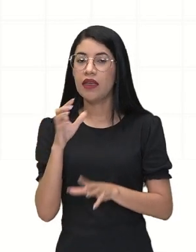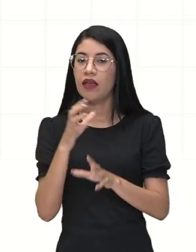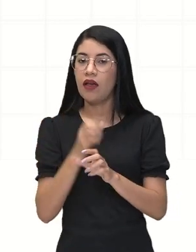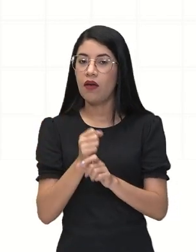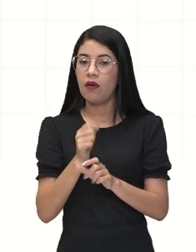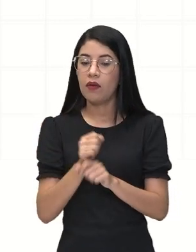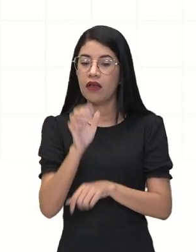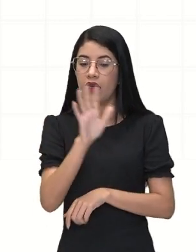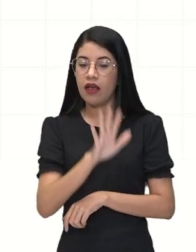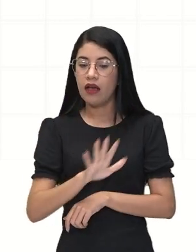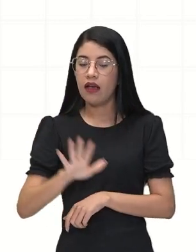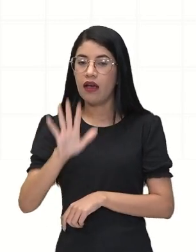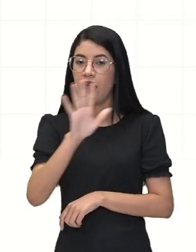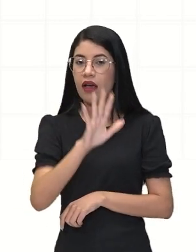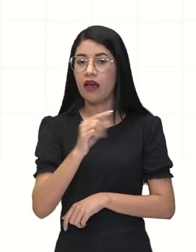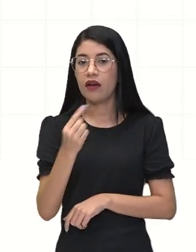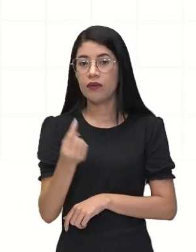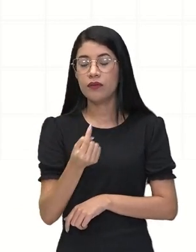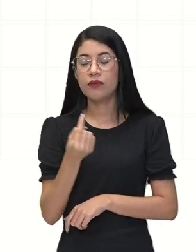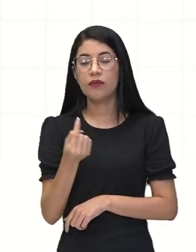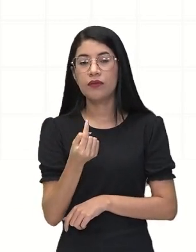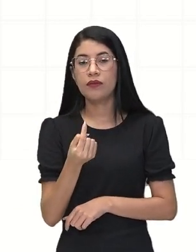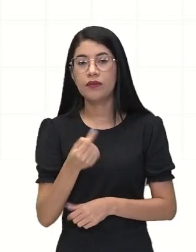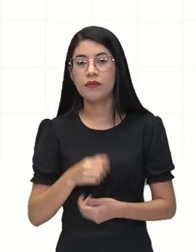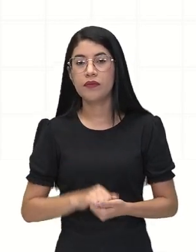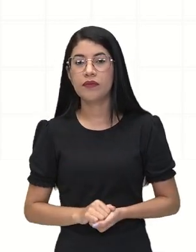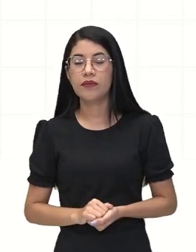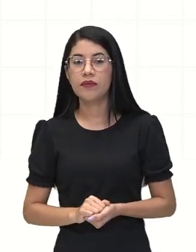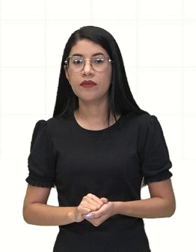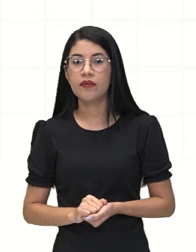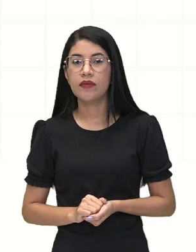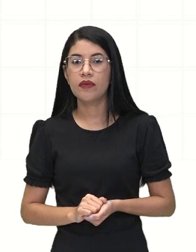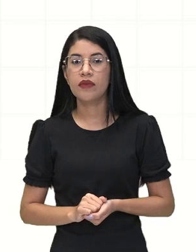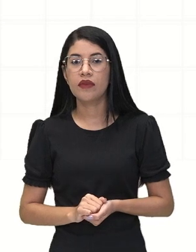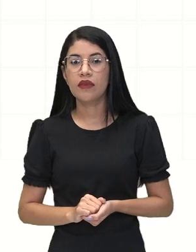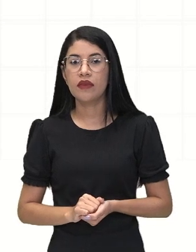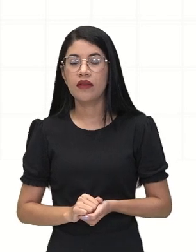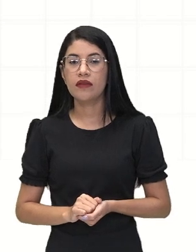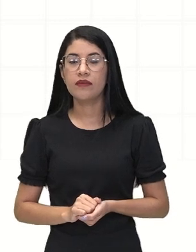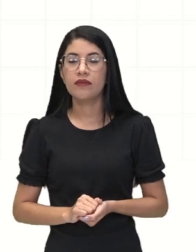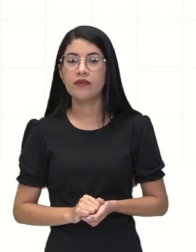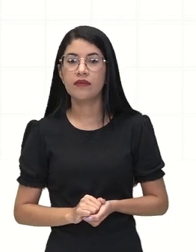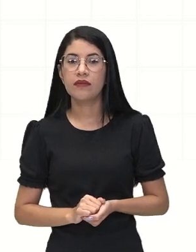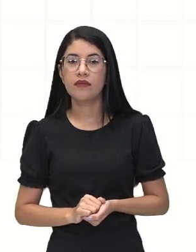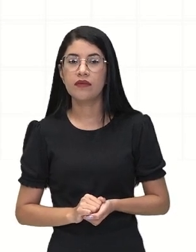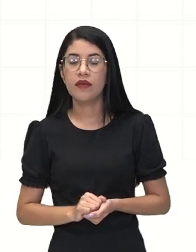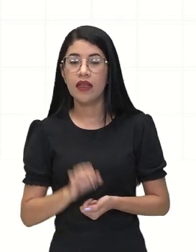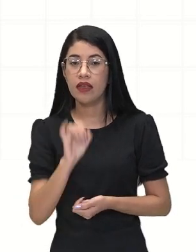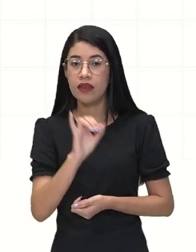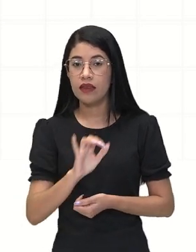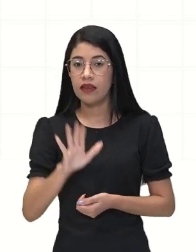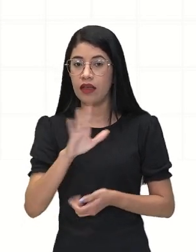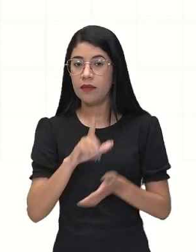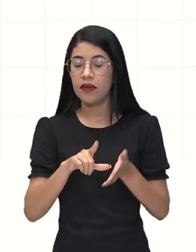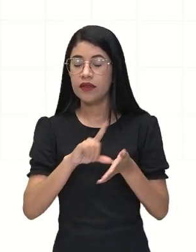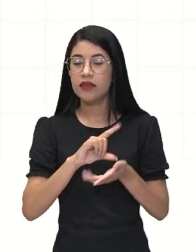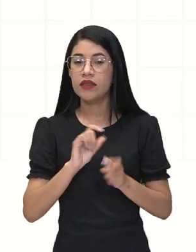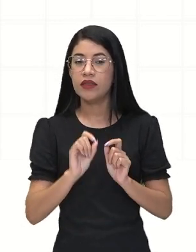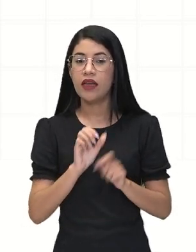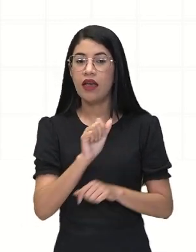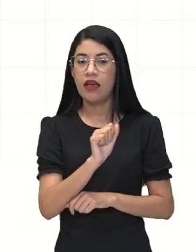única área como sendo o produto de dois lados. Por quê? Na figura inicial eu tinha que era